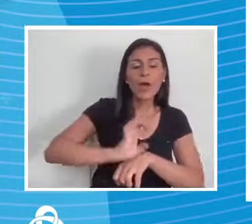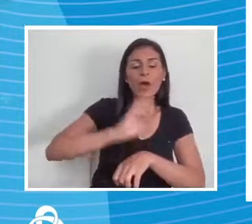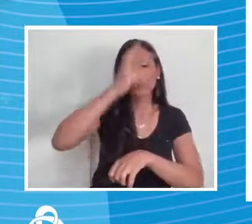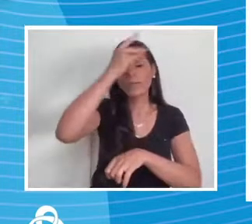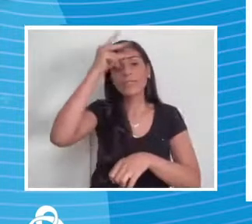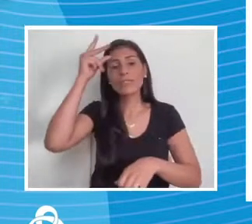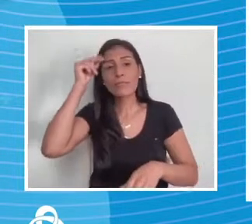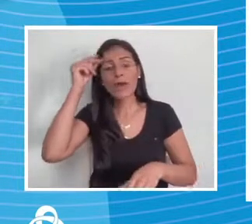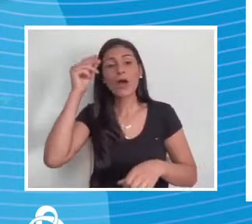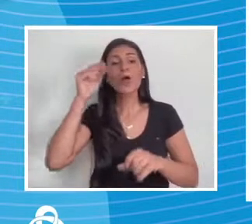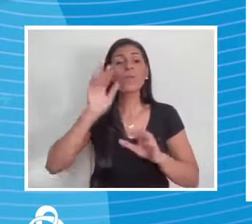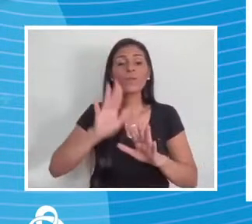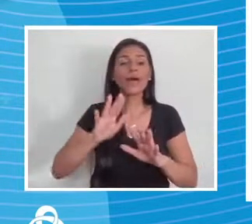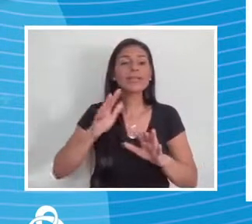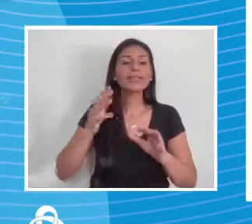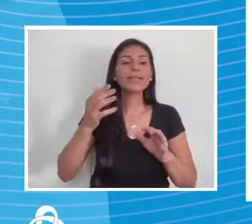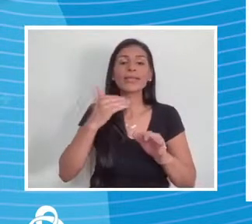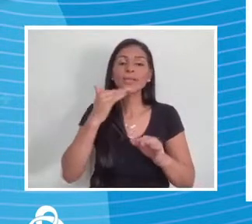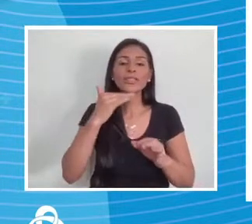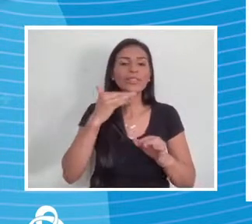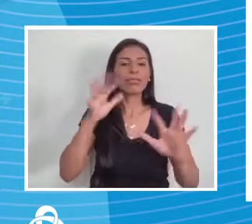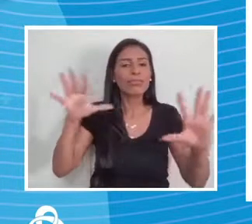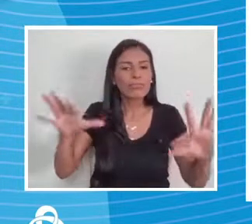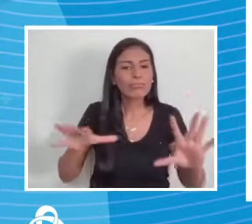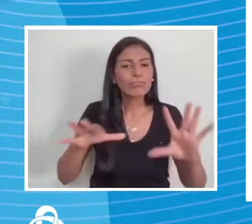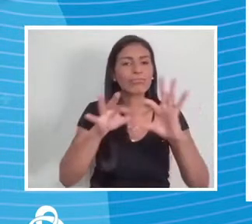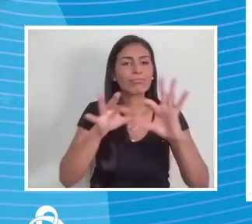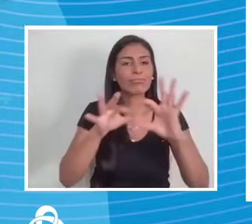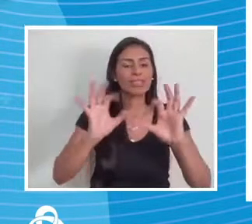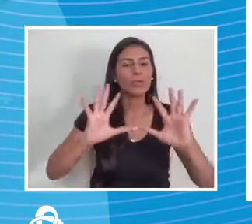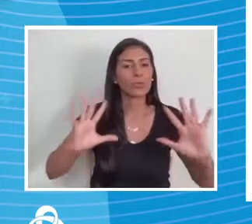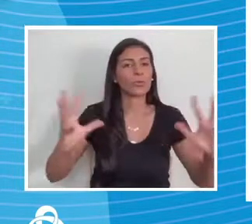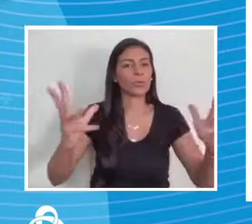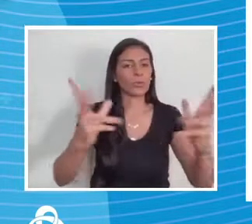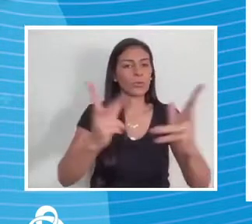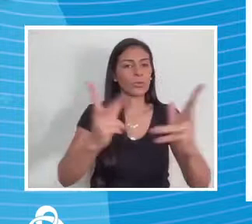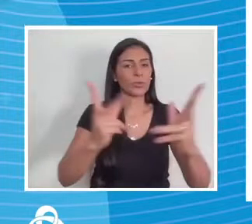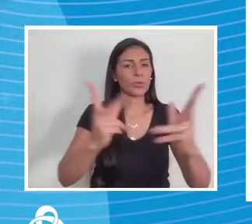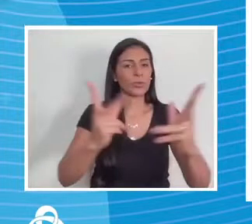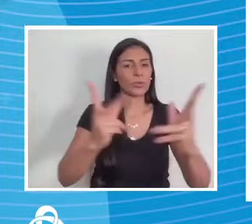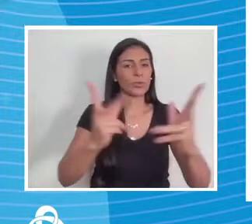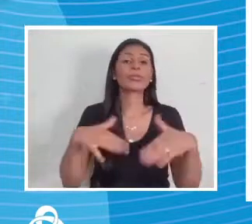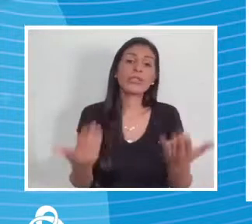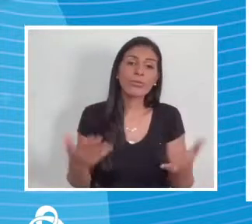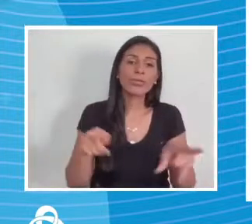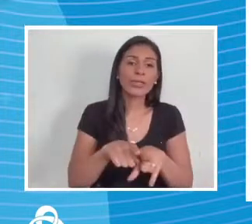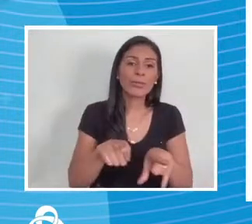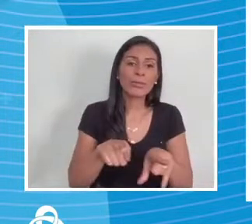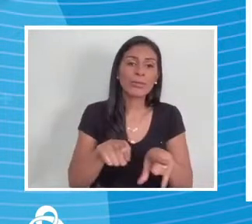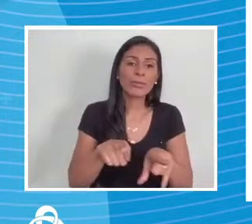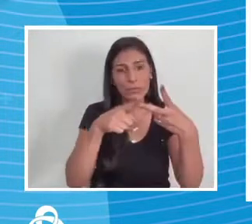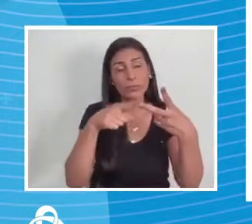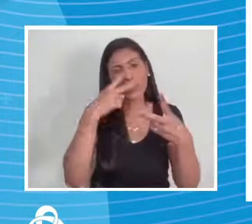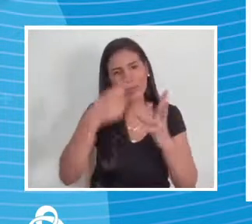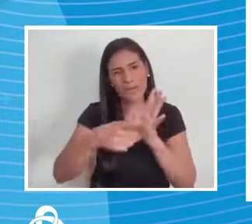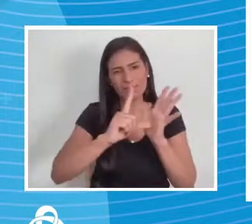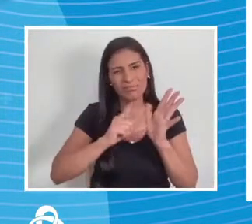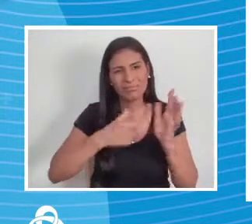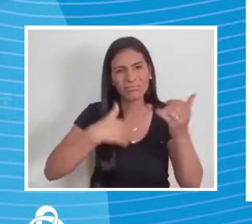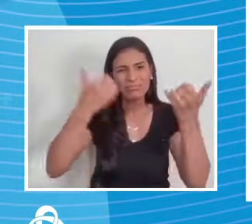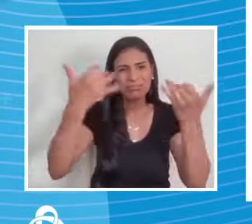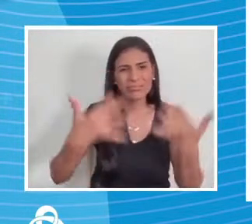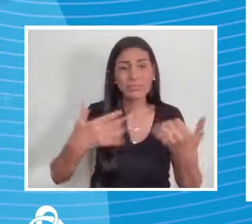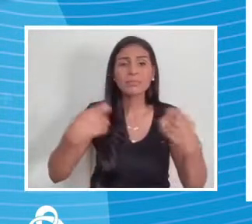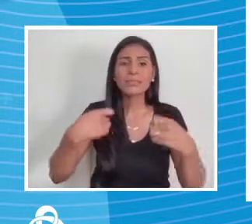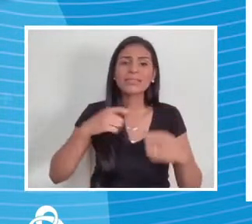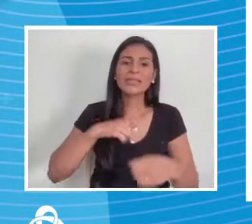Terceiro ponto, que essa avaliação esteja alinhada a currículos, naturalmente, isso aqui é um ponto focal que eu já coloquei antes. As matrizes devem